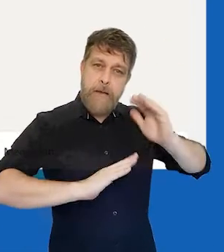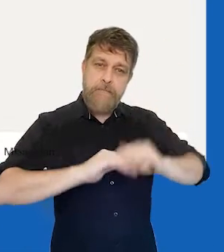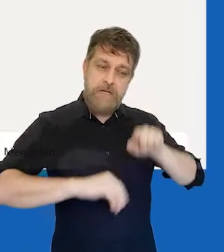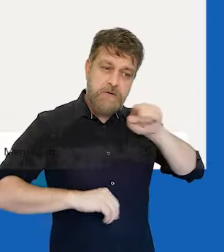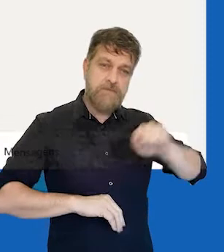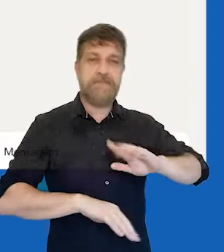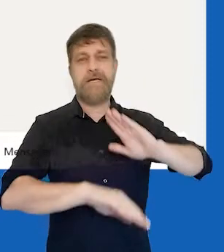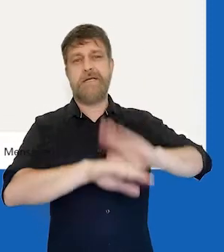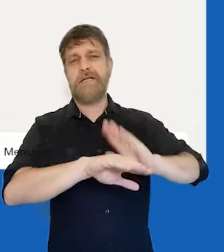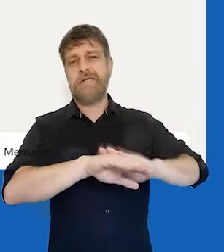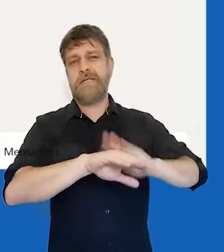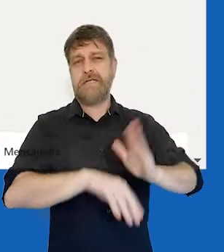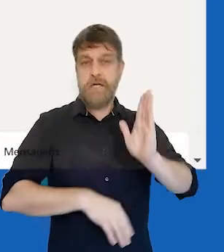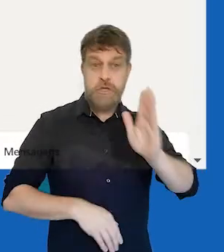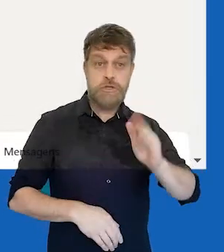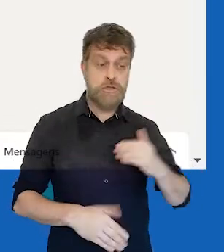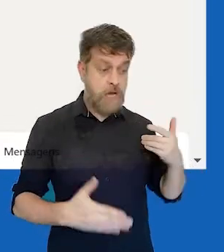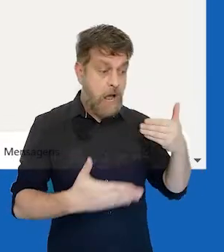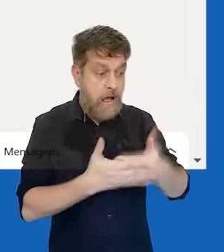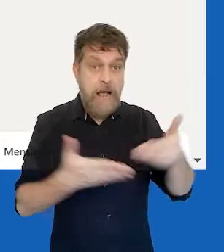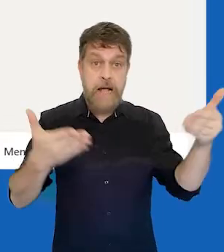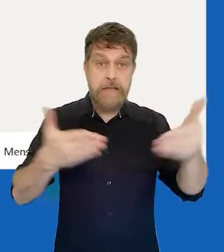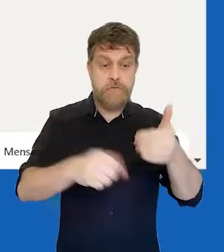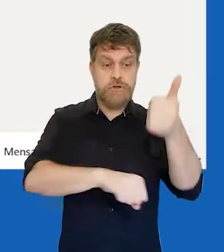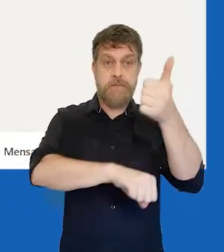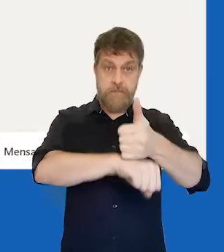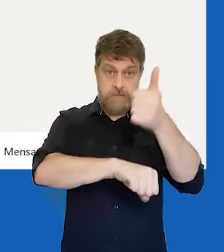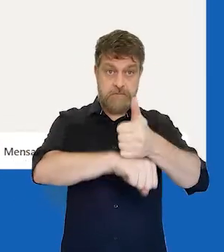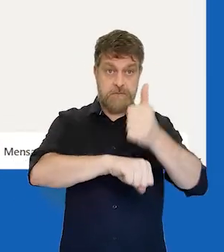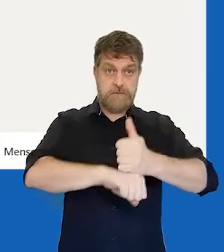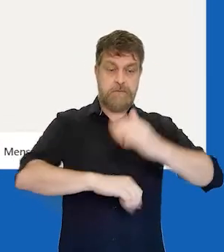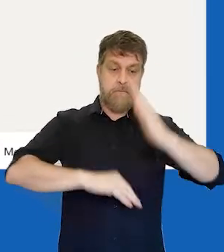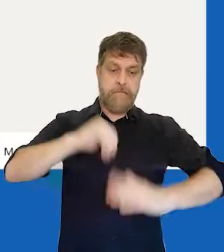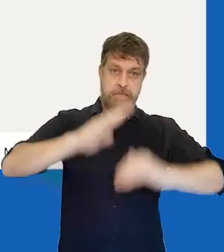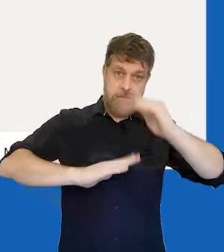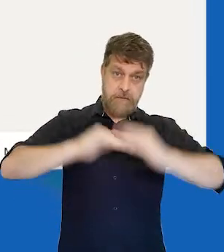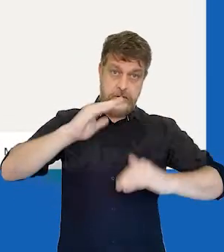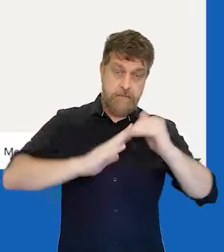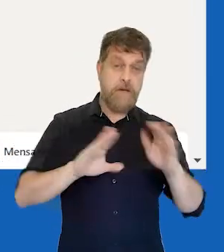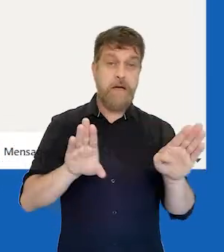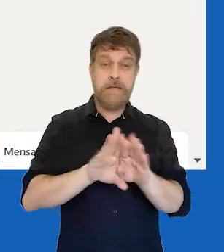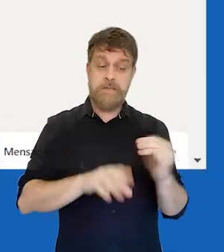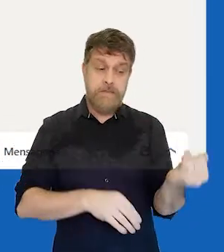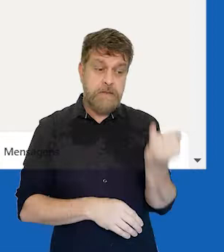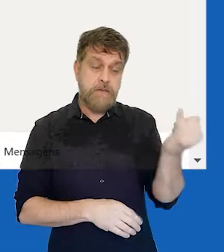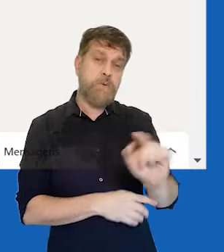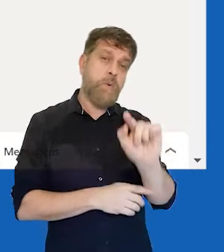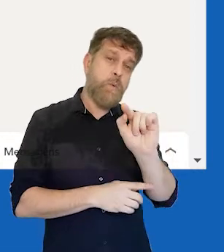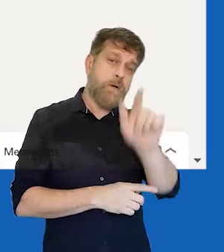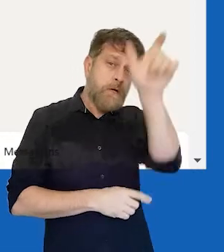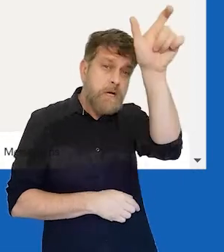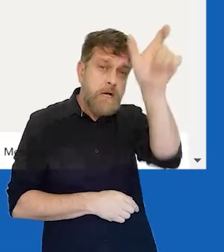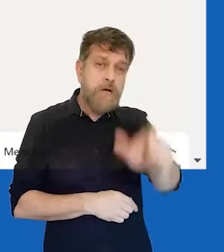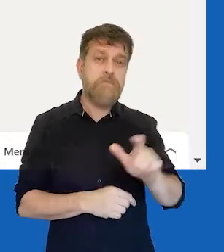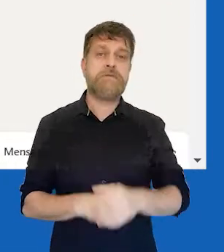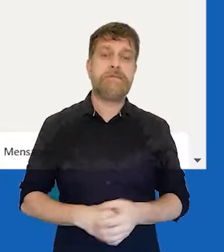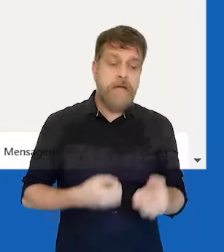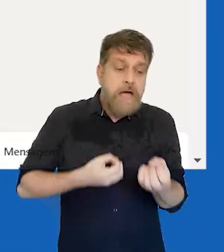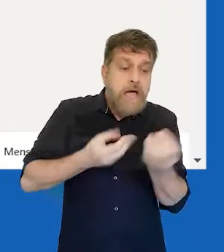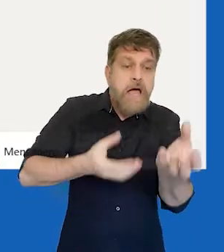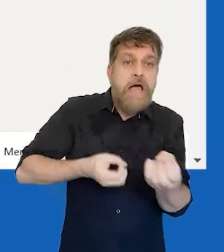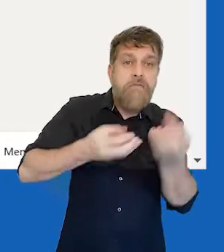você executou e que você atualmente executa no seu cargo outra questão muito importante também é você mencionar